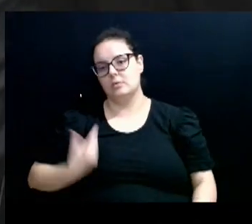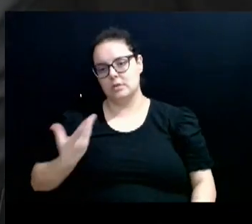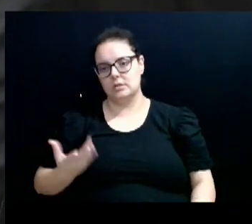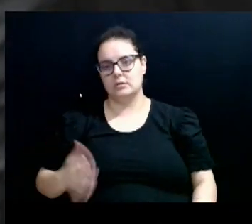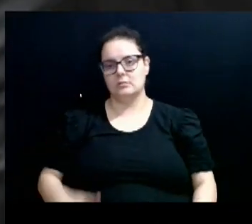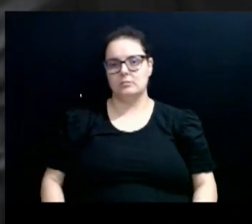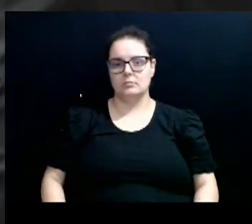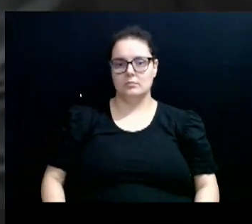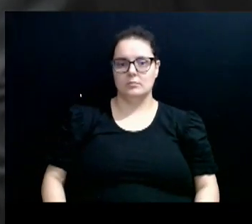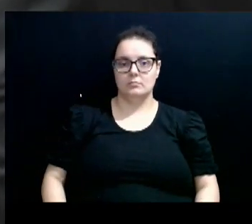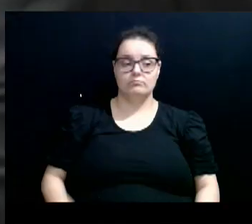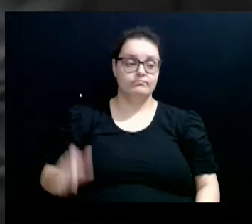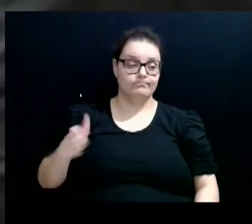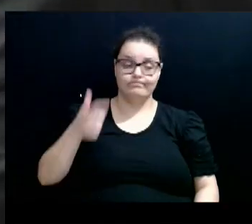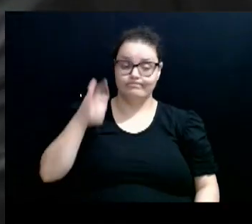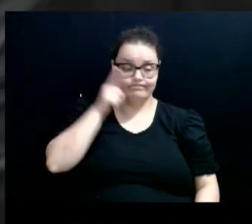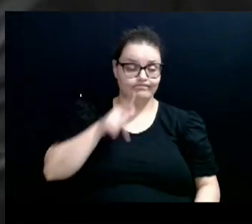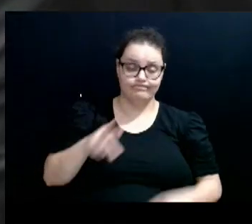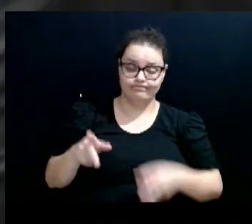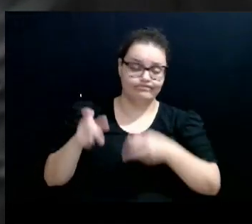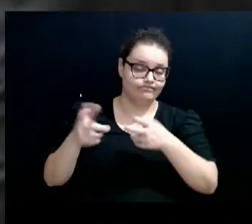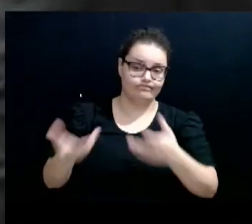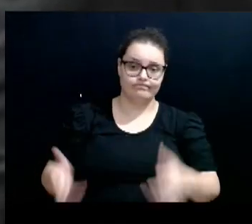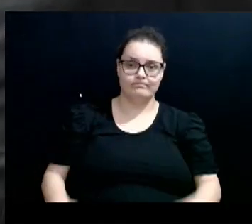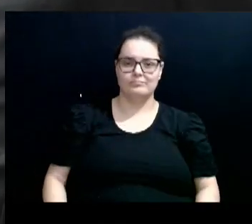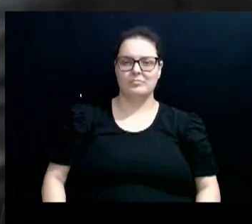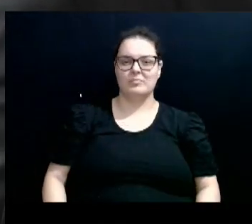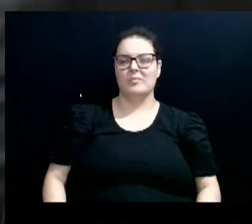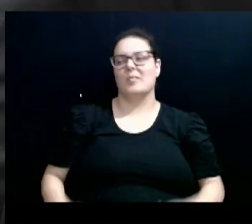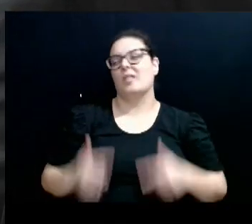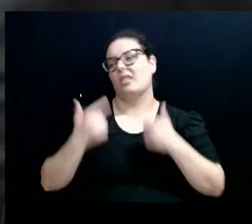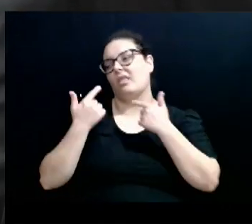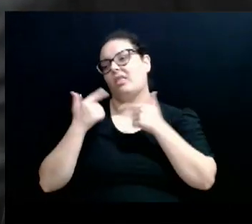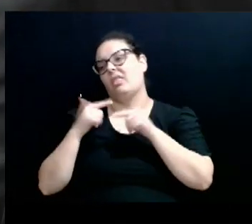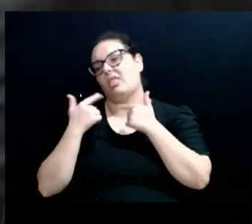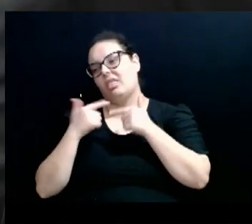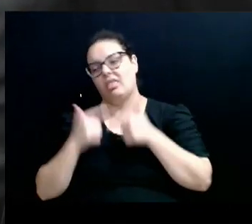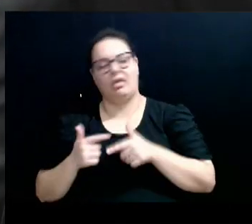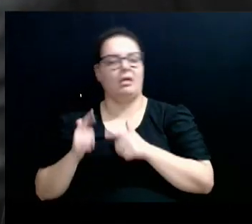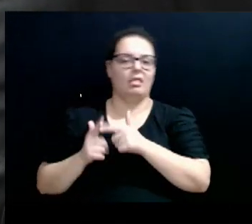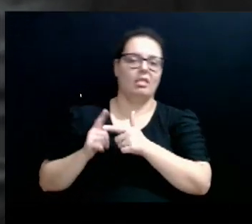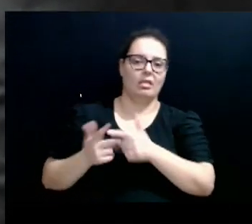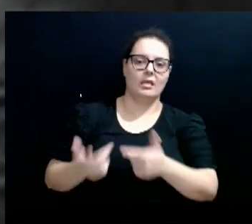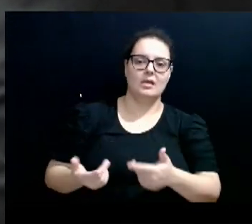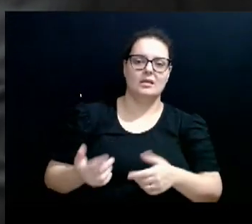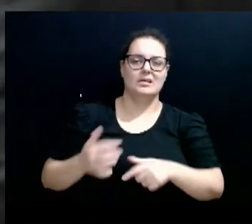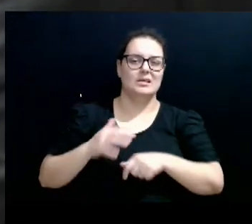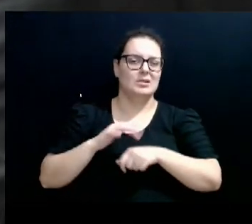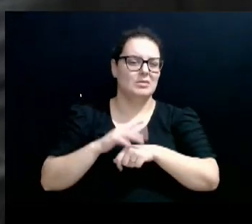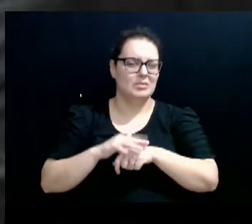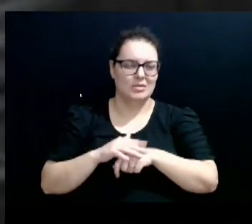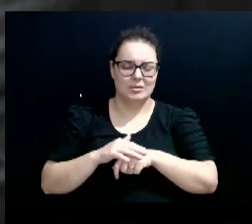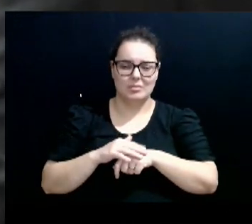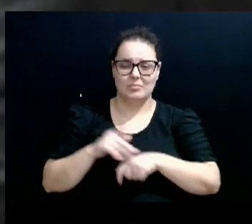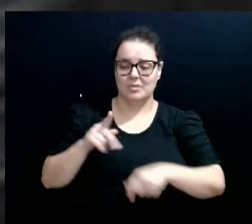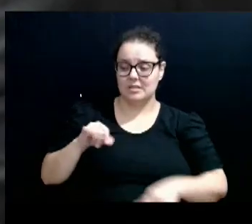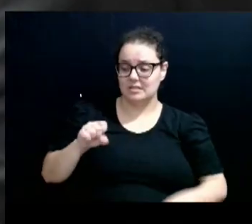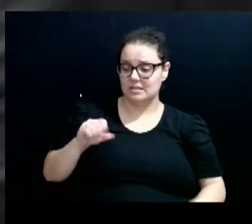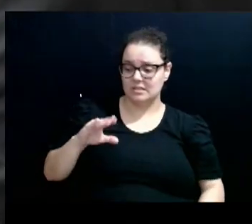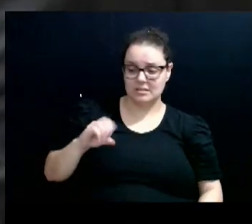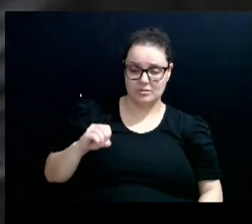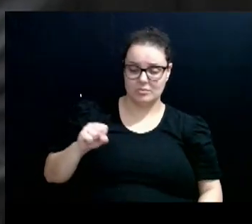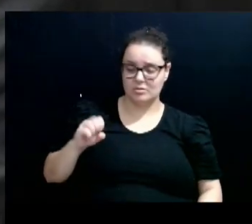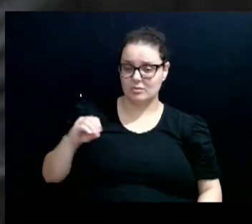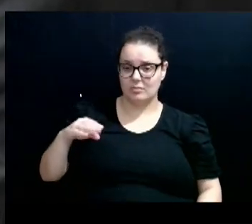perceber isso, e zomba, e desrespeita. Isso traz doença psicossomática para o professor. Sim. Quantas vezes eu vi o professor falando assim, eu não sei o que estou fazendo